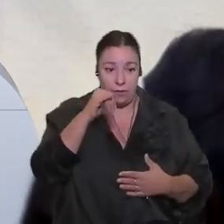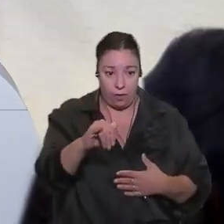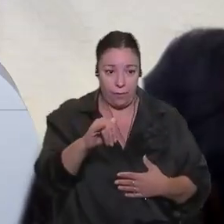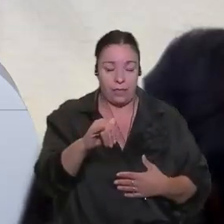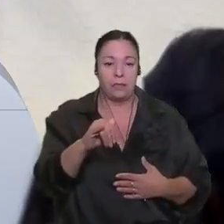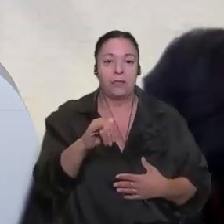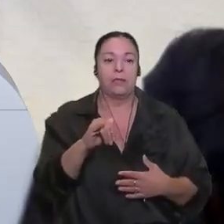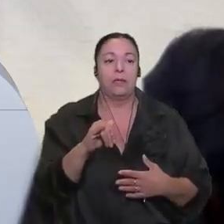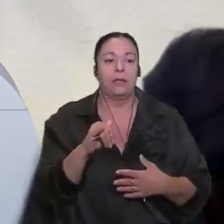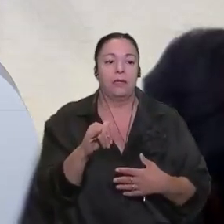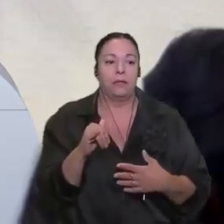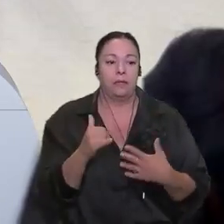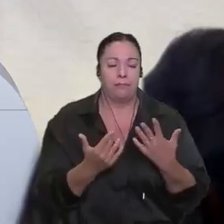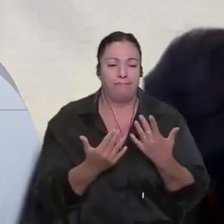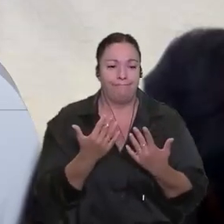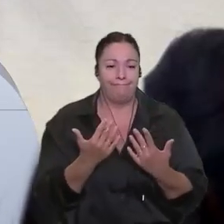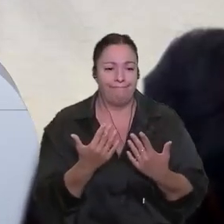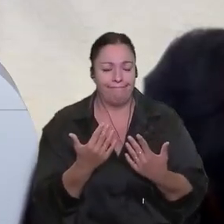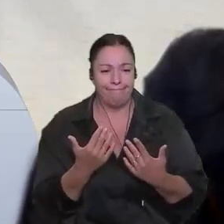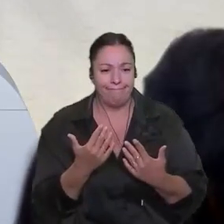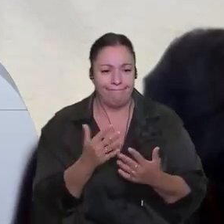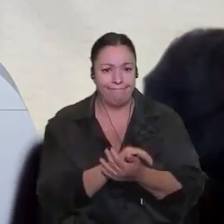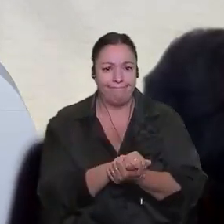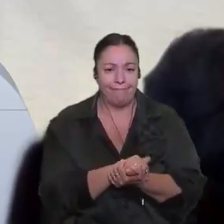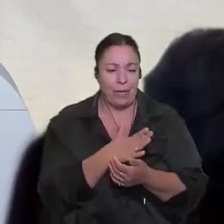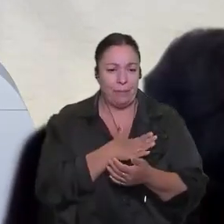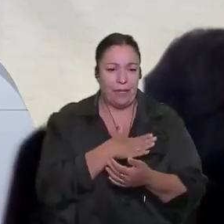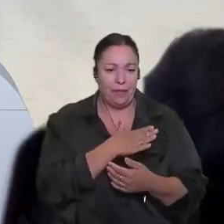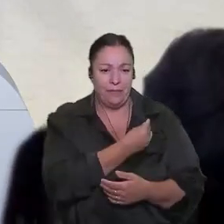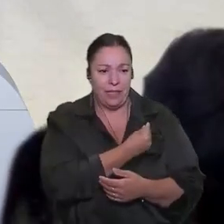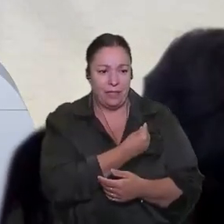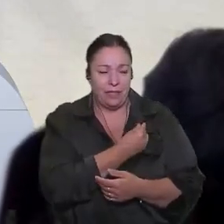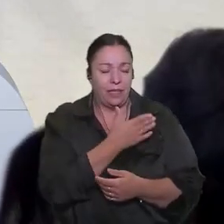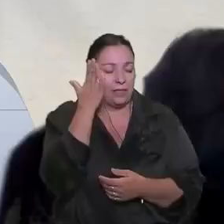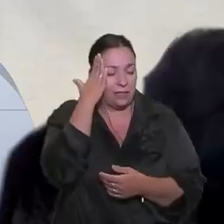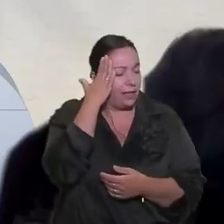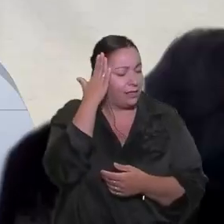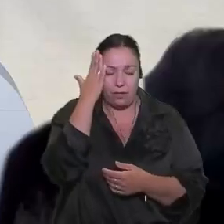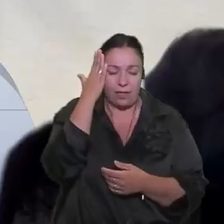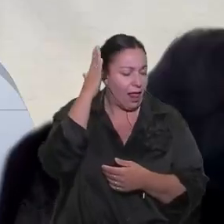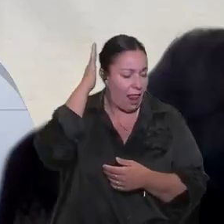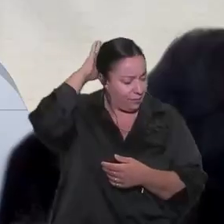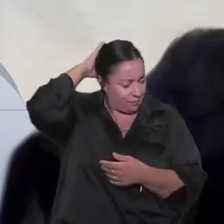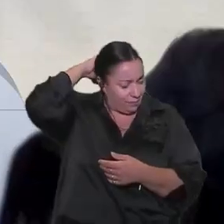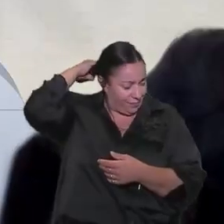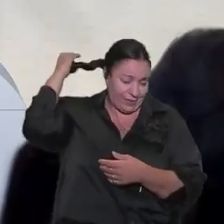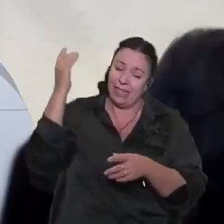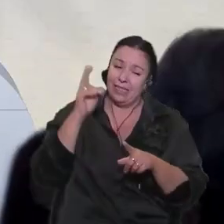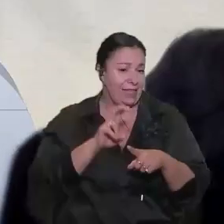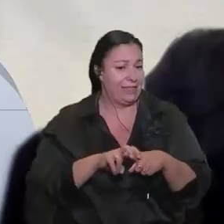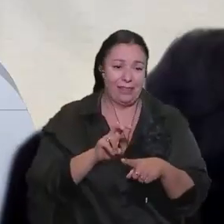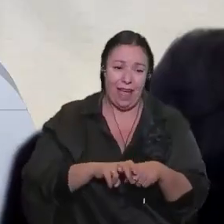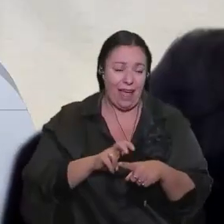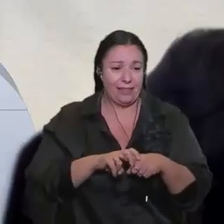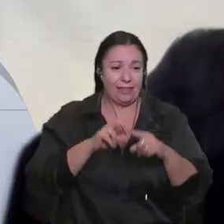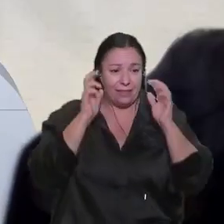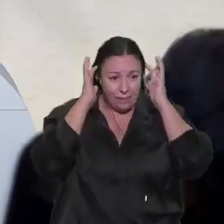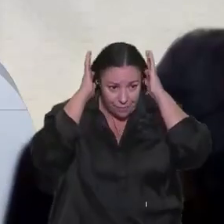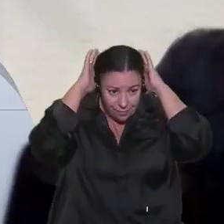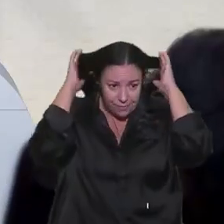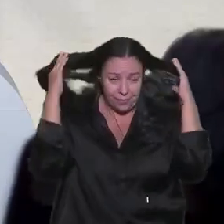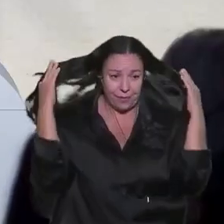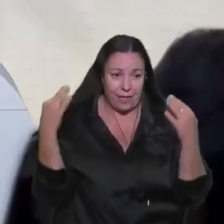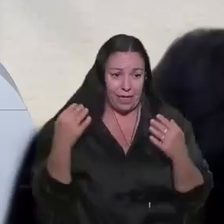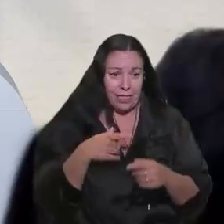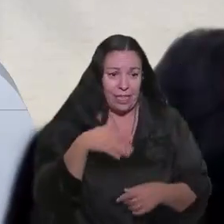Contita promove o inferno na minha vida. Sei que não está lá, mas costumo imaginá-la sentada em alguma cavidade bem no meio do peito, onde,